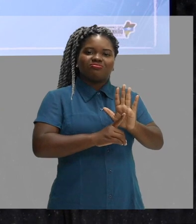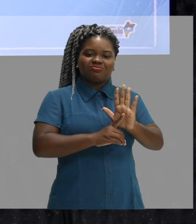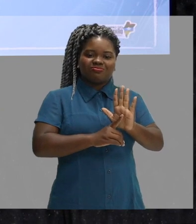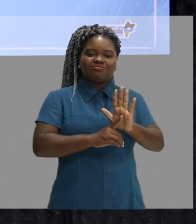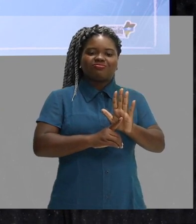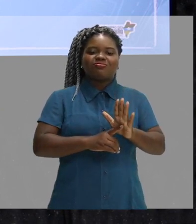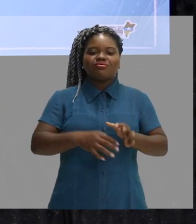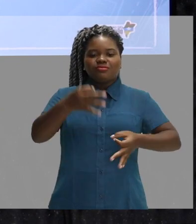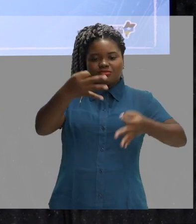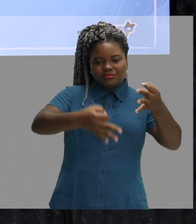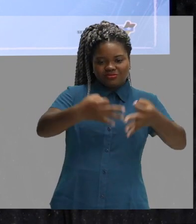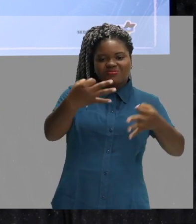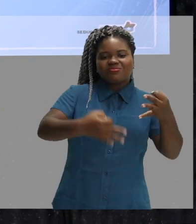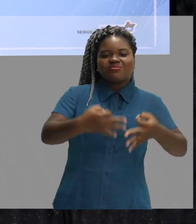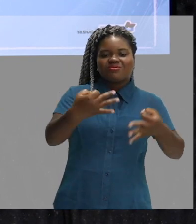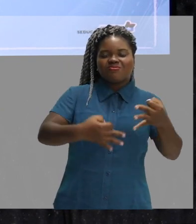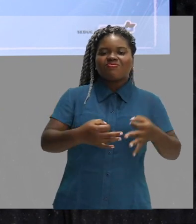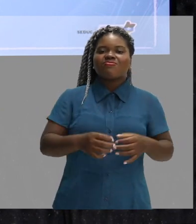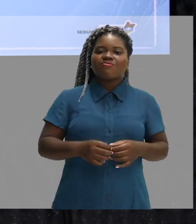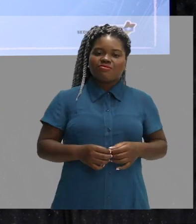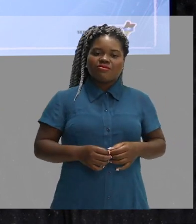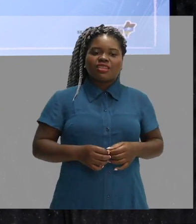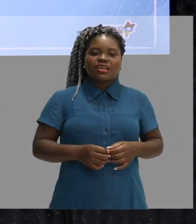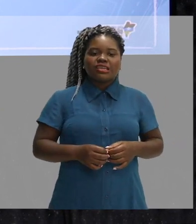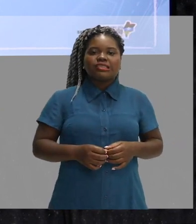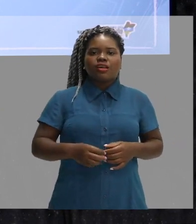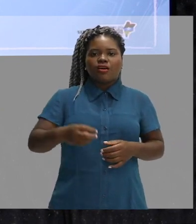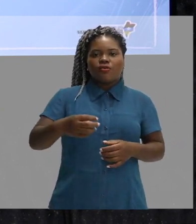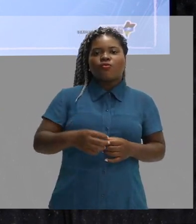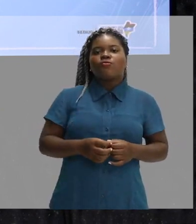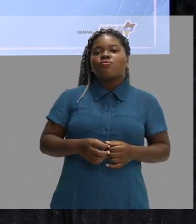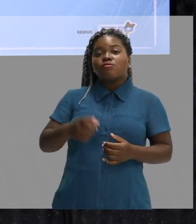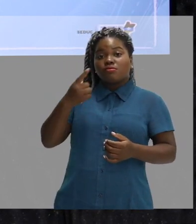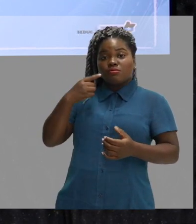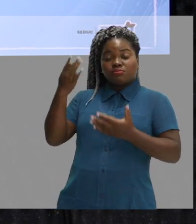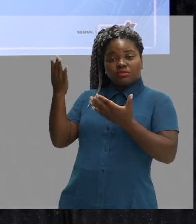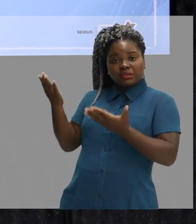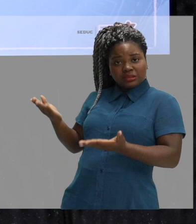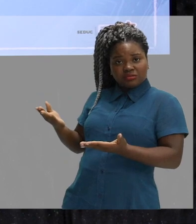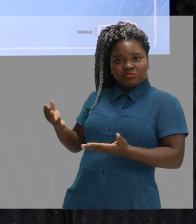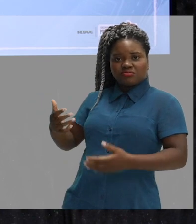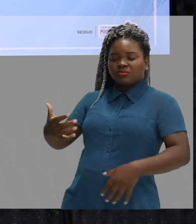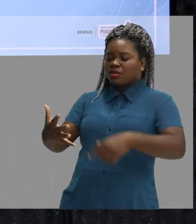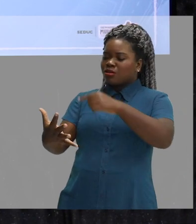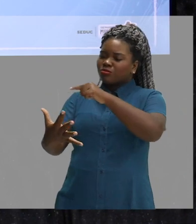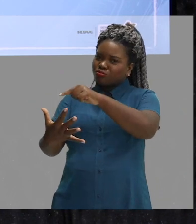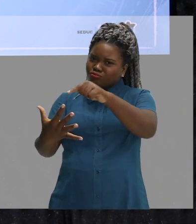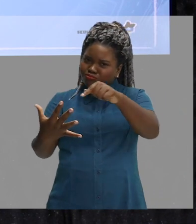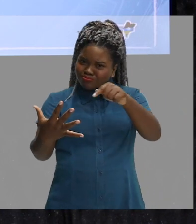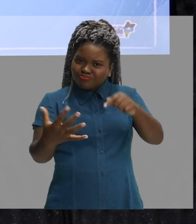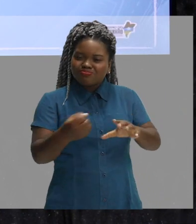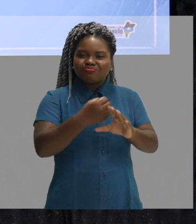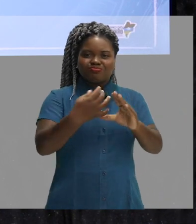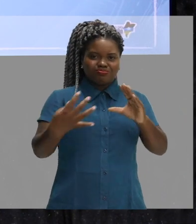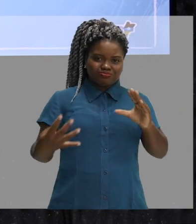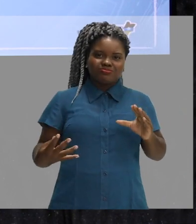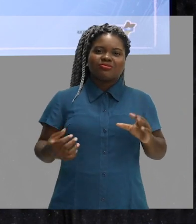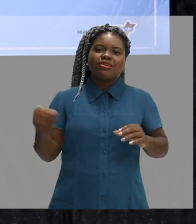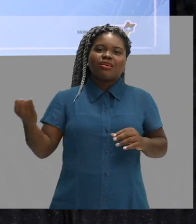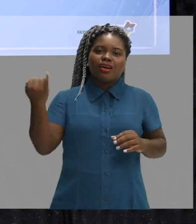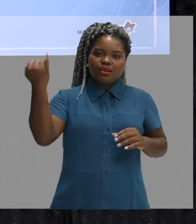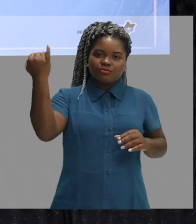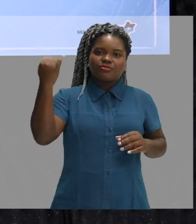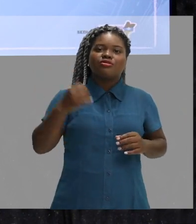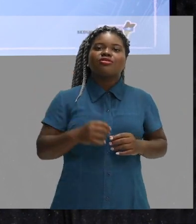ok? Então essas características são muito marcantes naquilo que a gente chama e considera democracia